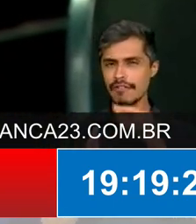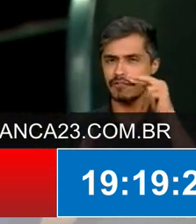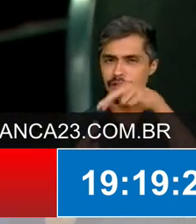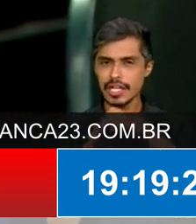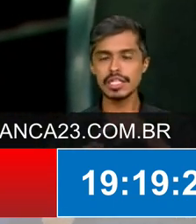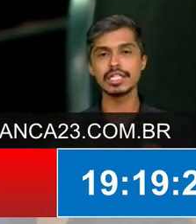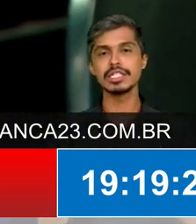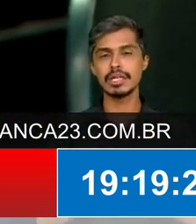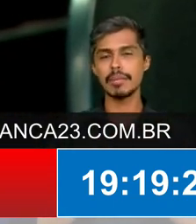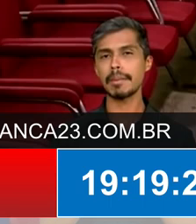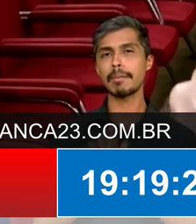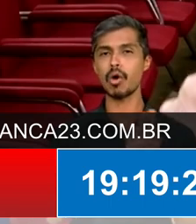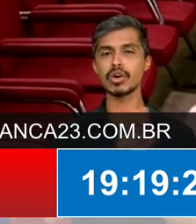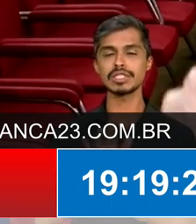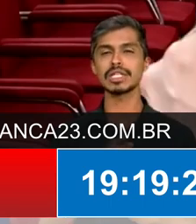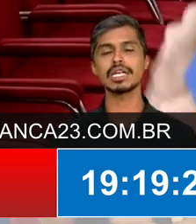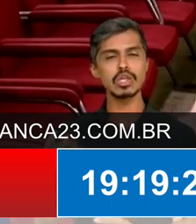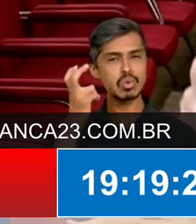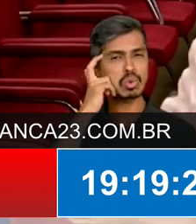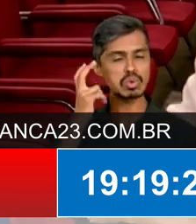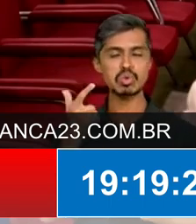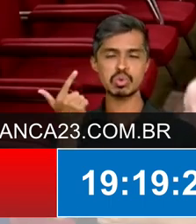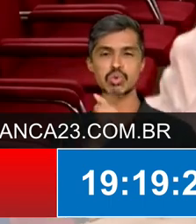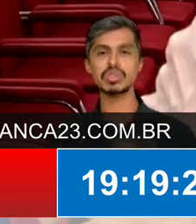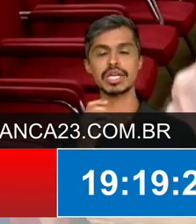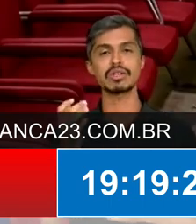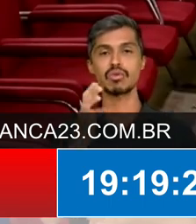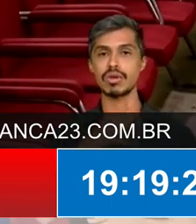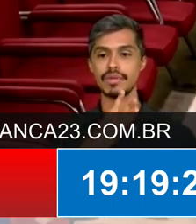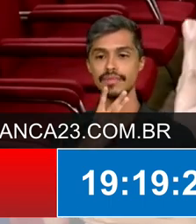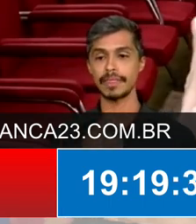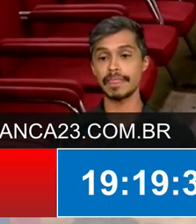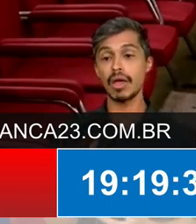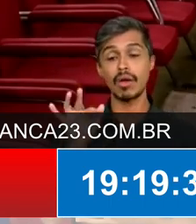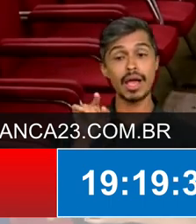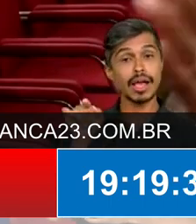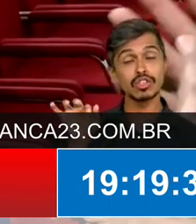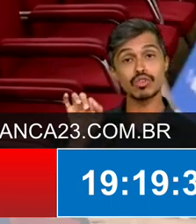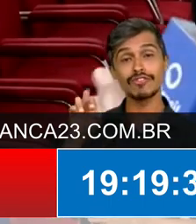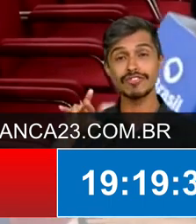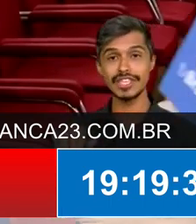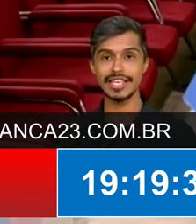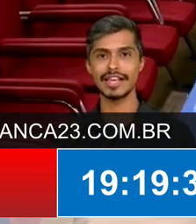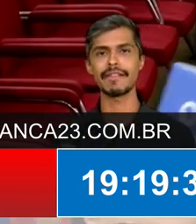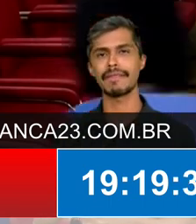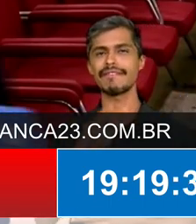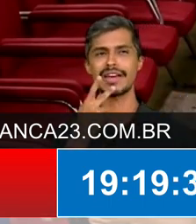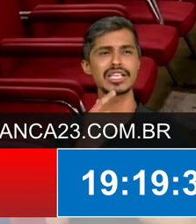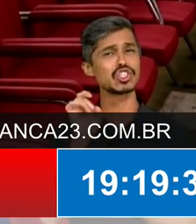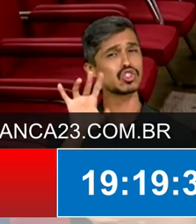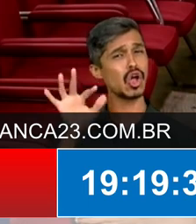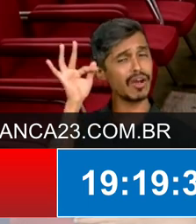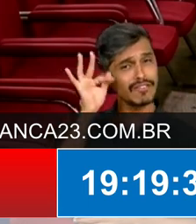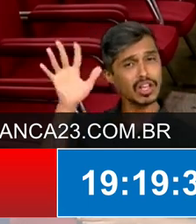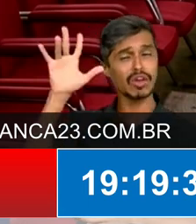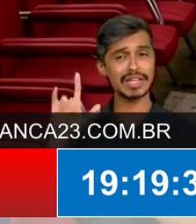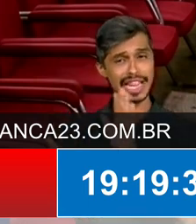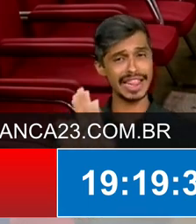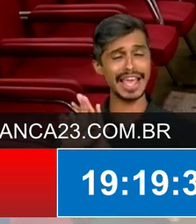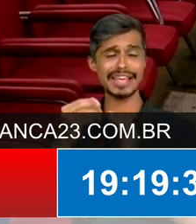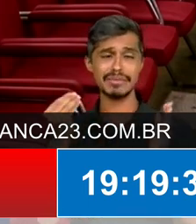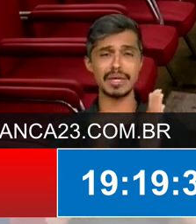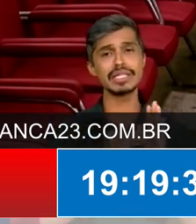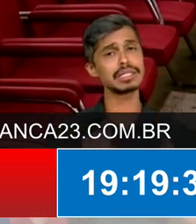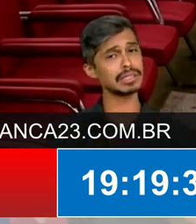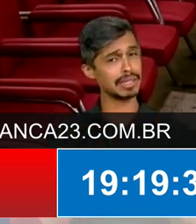e bagagem cultural para Sofia por exemplo as referências citadas vão muito além de filósofos e das leis é também